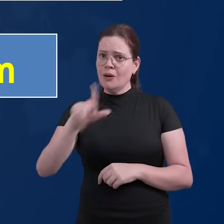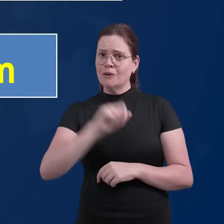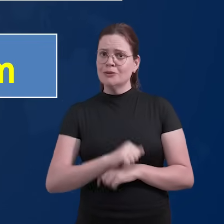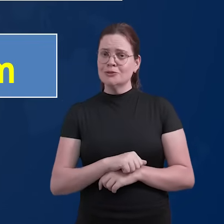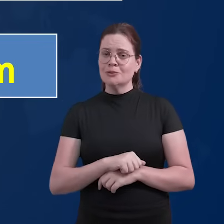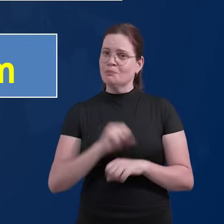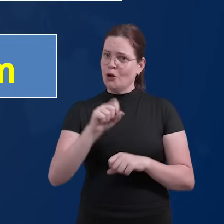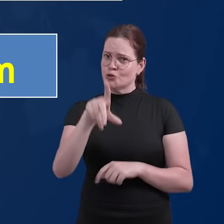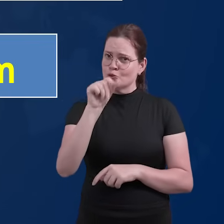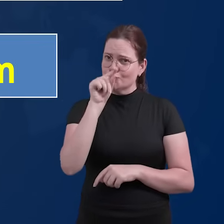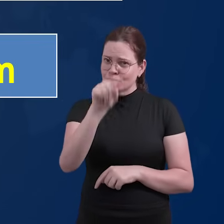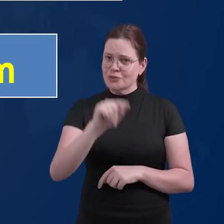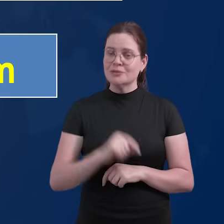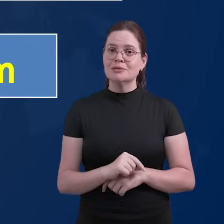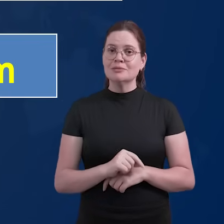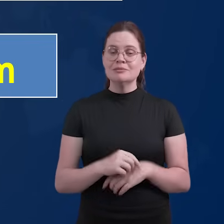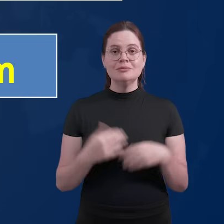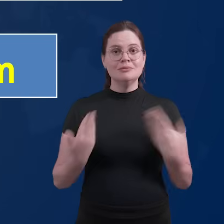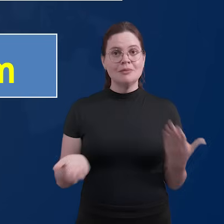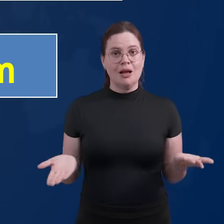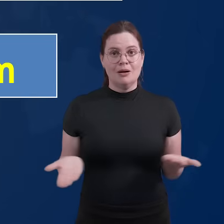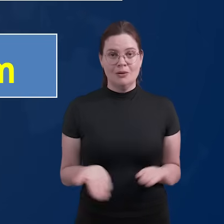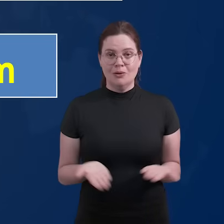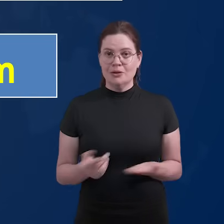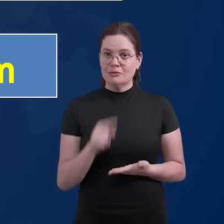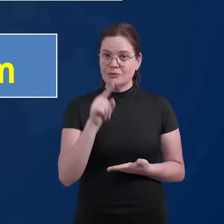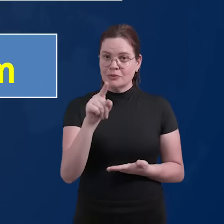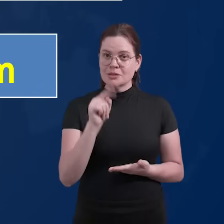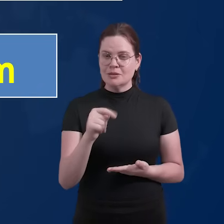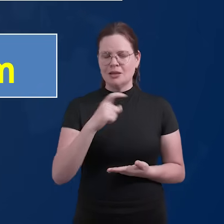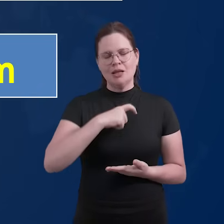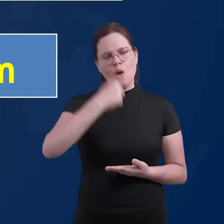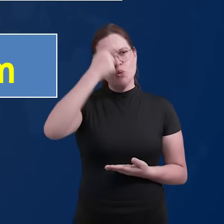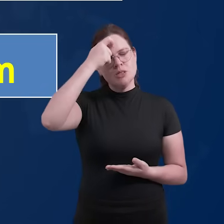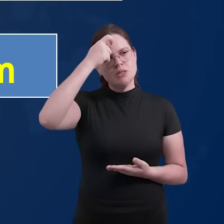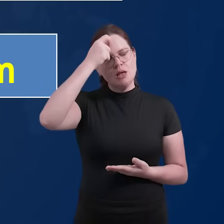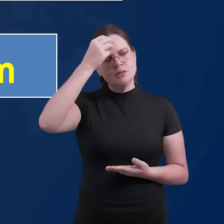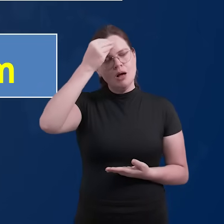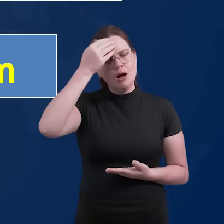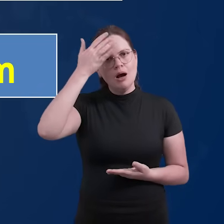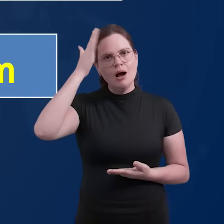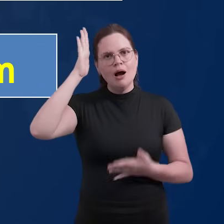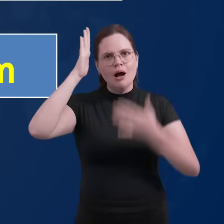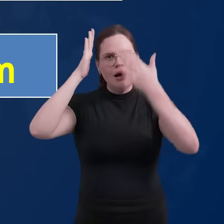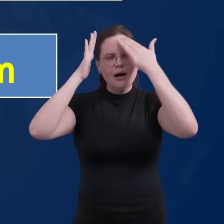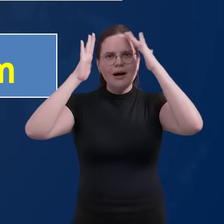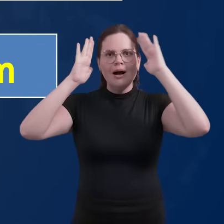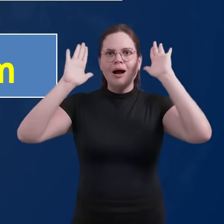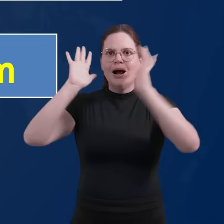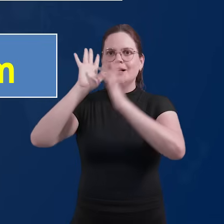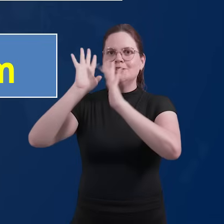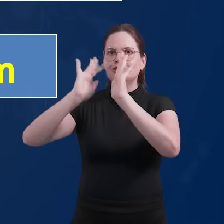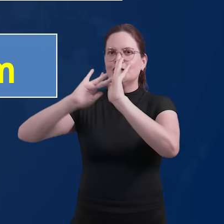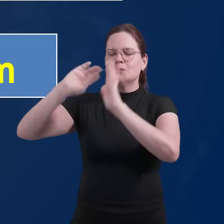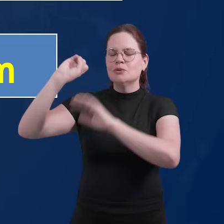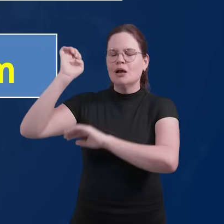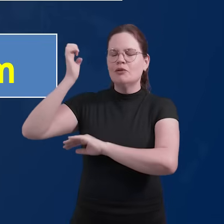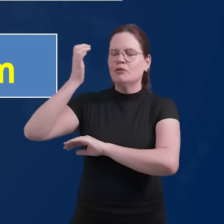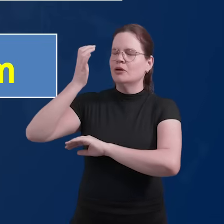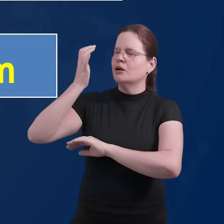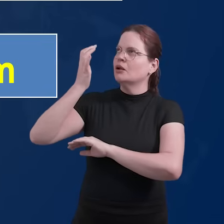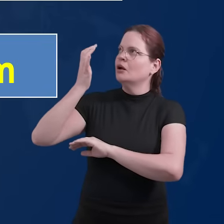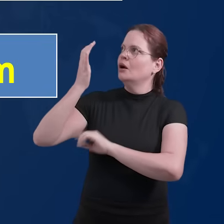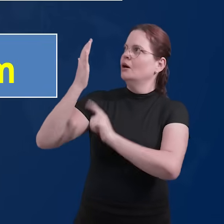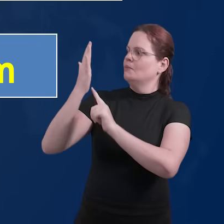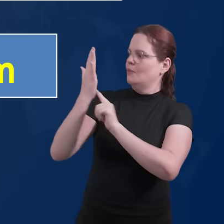dá consciência disso. Então aqui, nesse momento que você toma essa consciência, Jesus então se revela